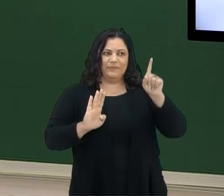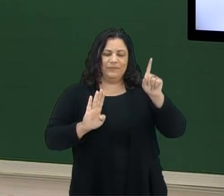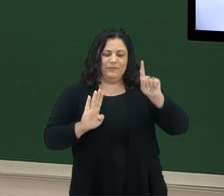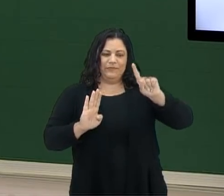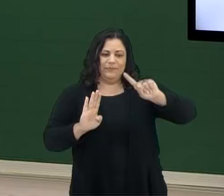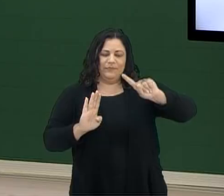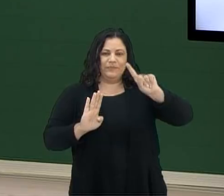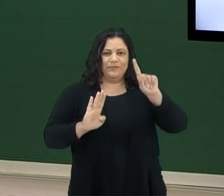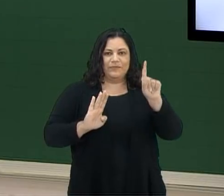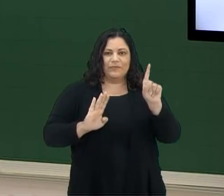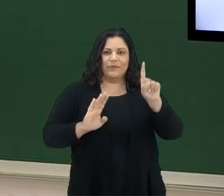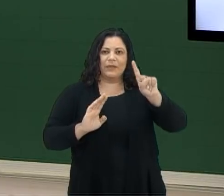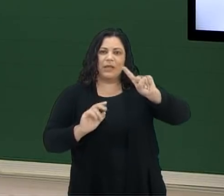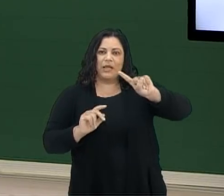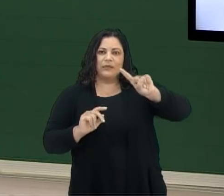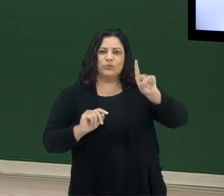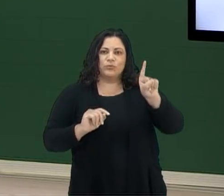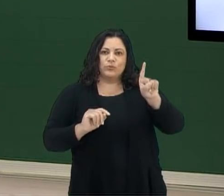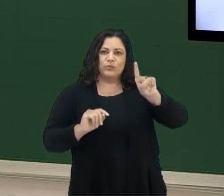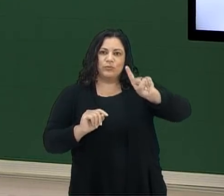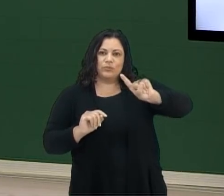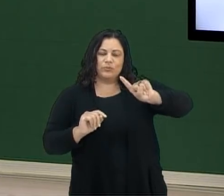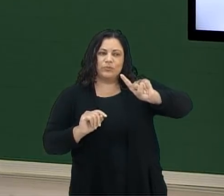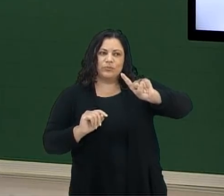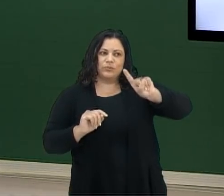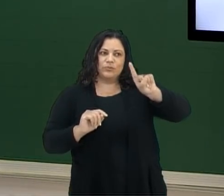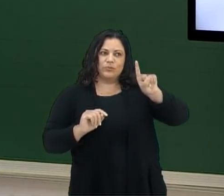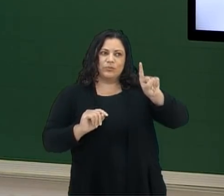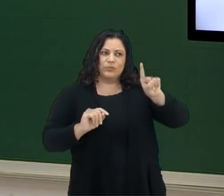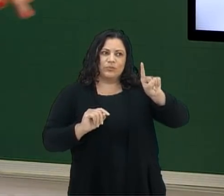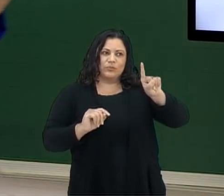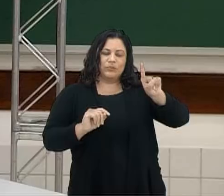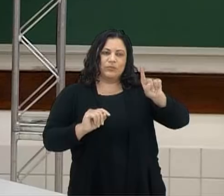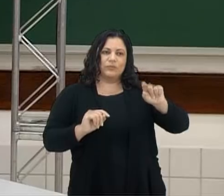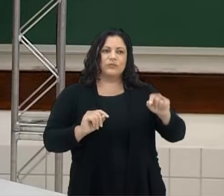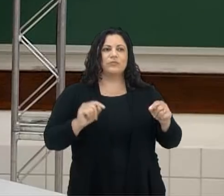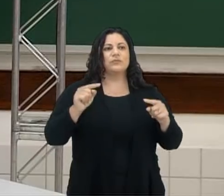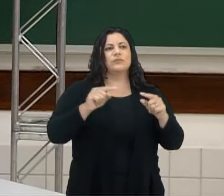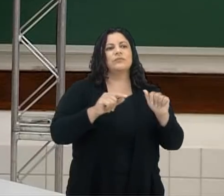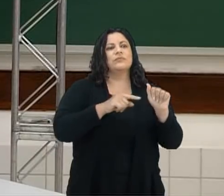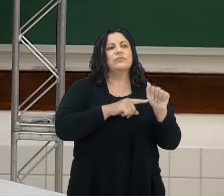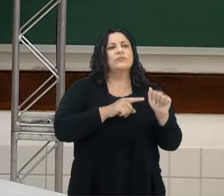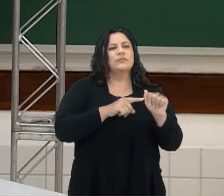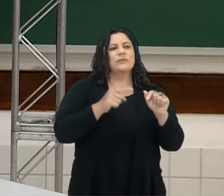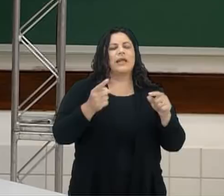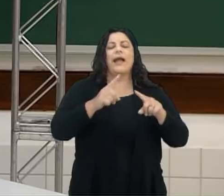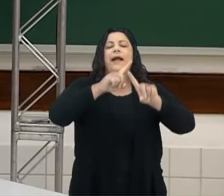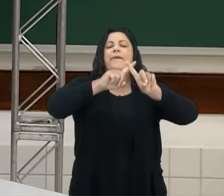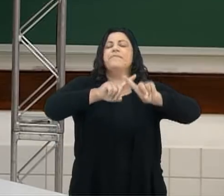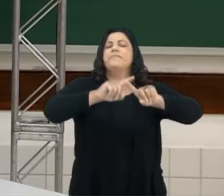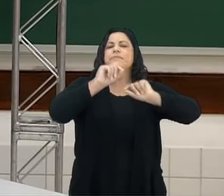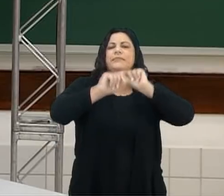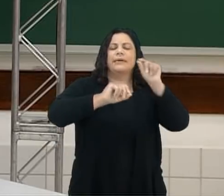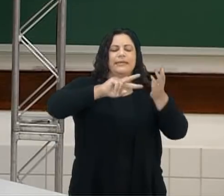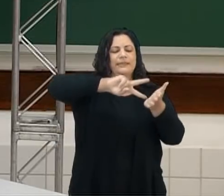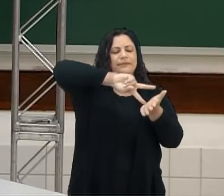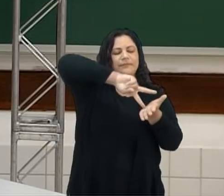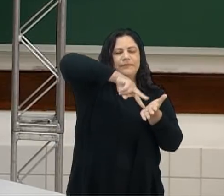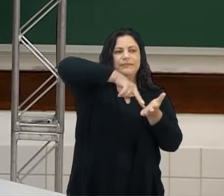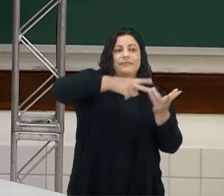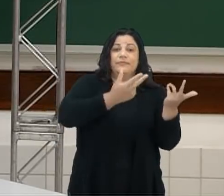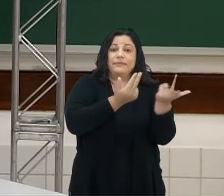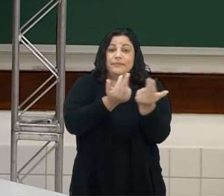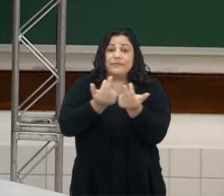assim, tá? Só uma marquinha, tá? Esse é o nosso primeiro passo aqui, ó. Marque no compasso uma abertura igual ao tamanho